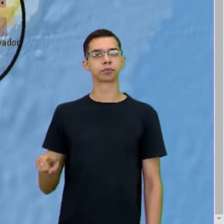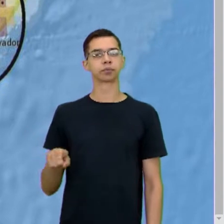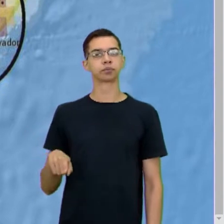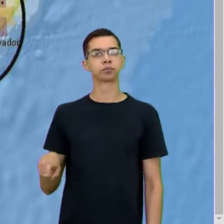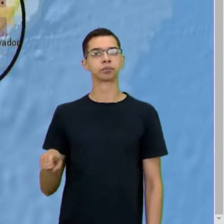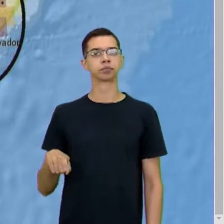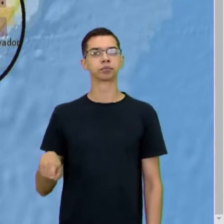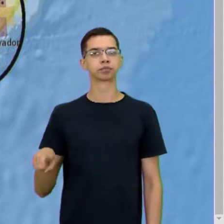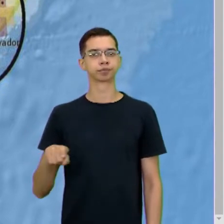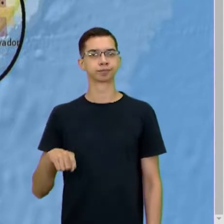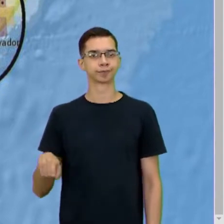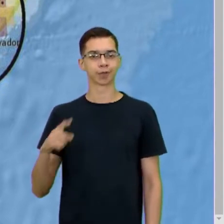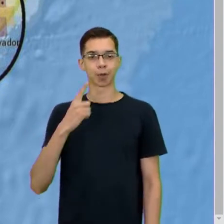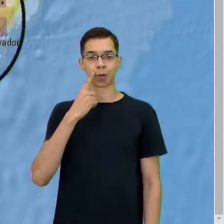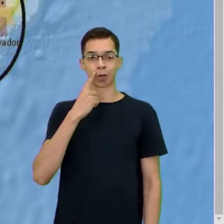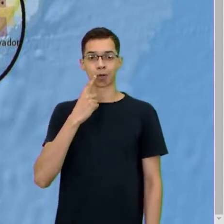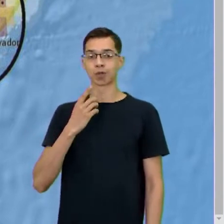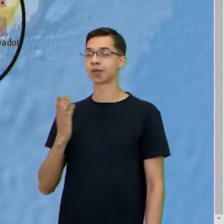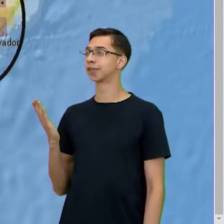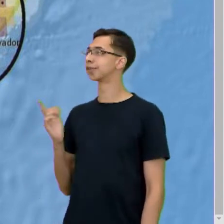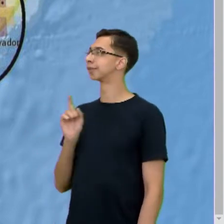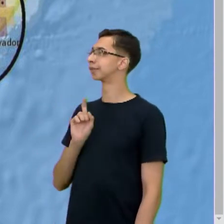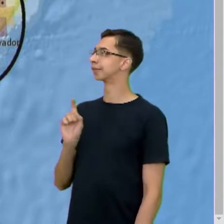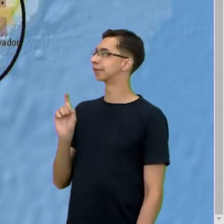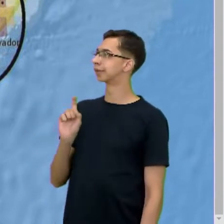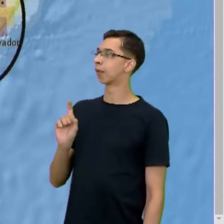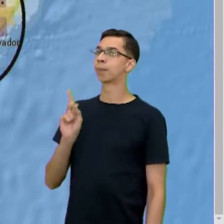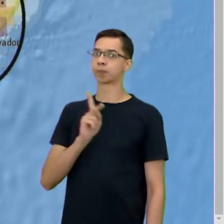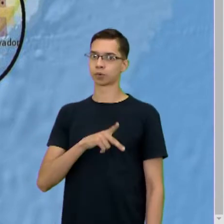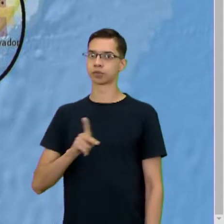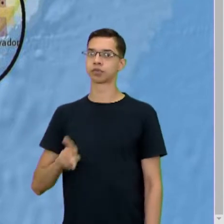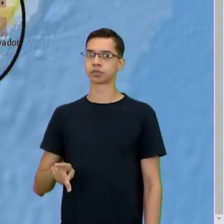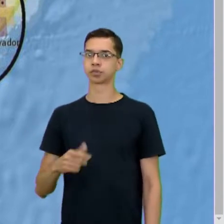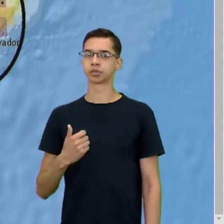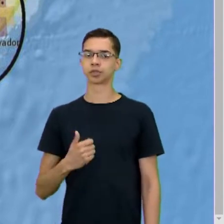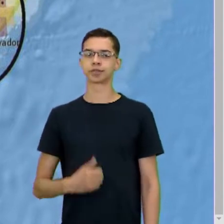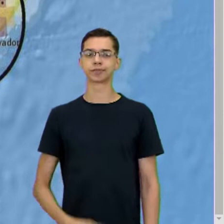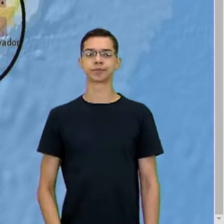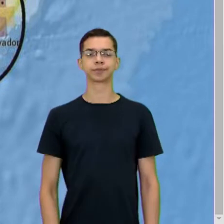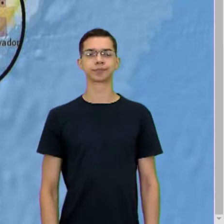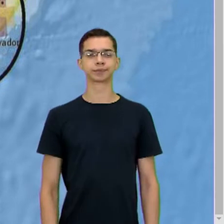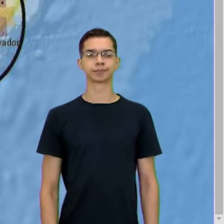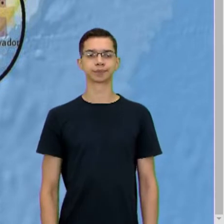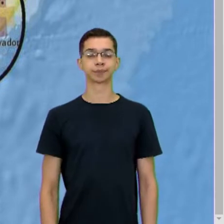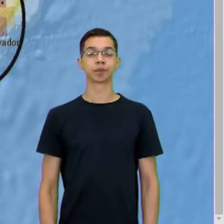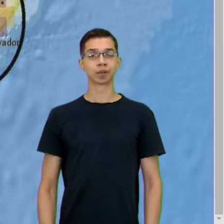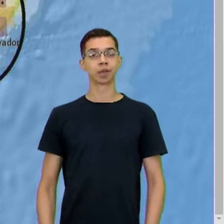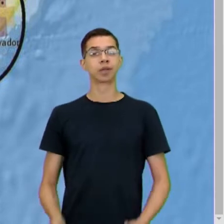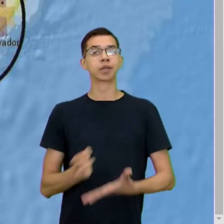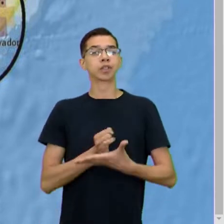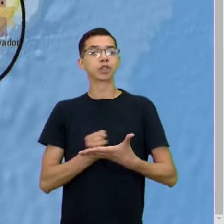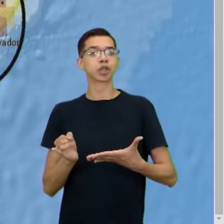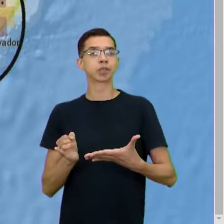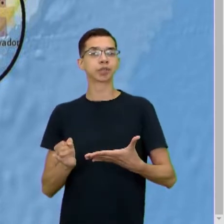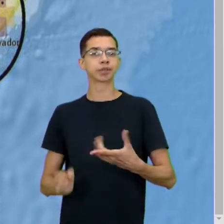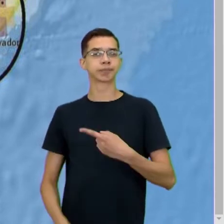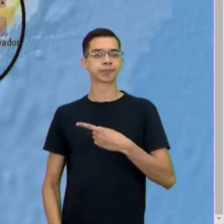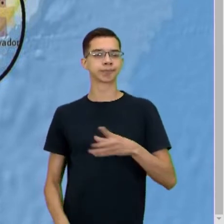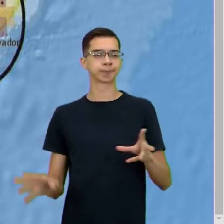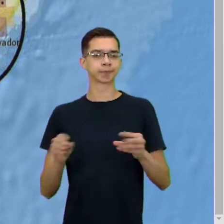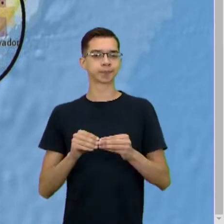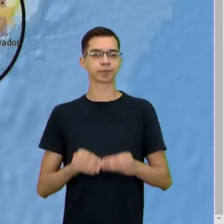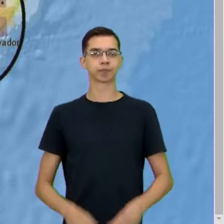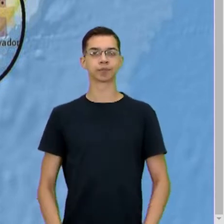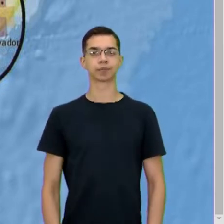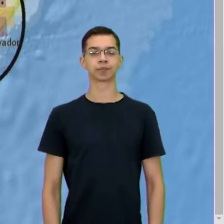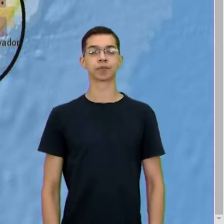aí, eu que estou mexendo aqui no mouse, e aqui tem a introdução, tá vendo? E ele fala aqui, ó, a utilização de